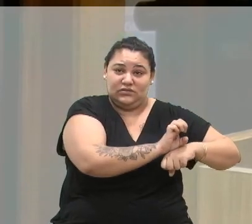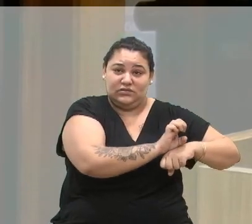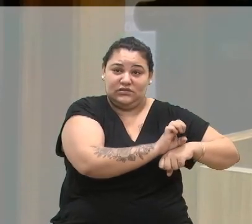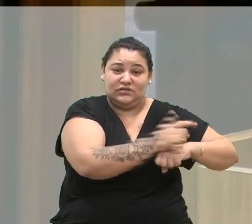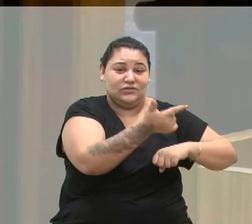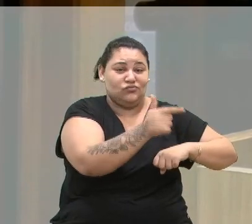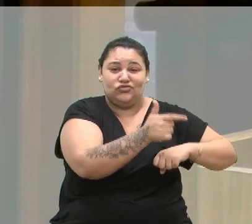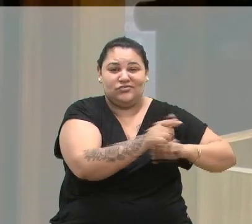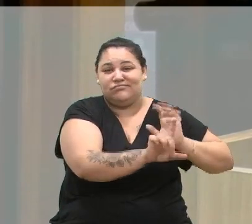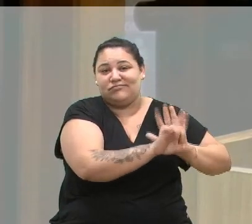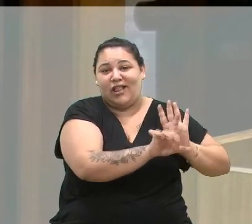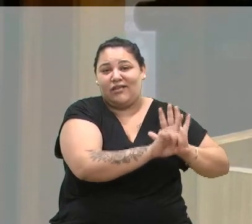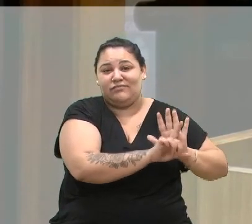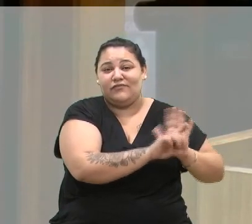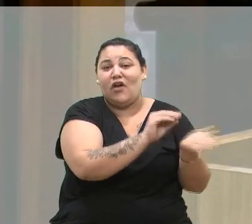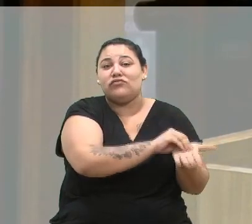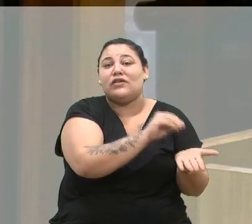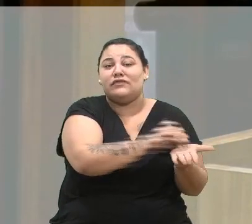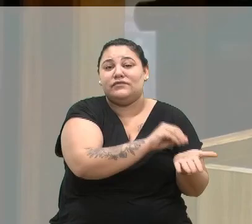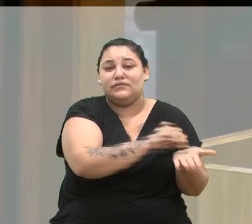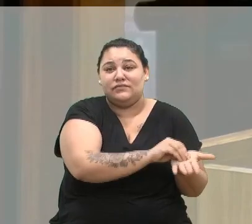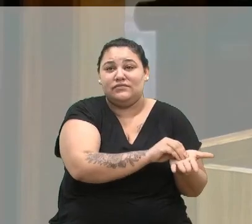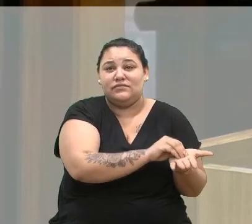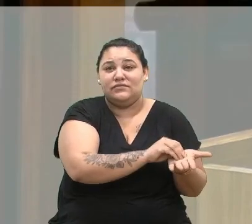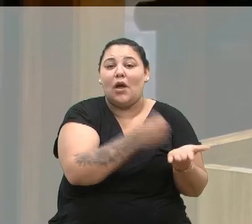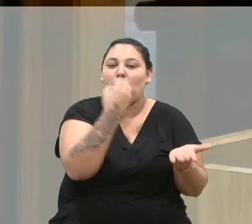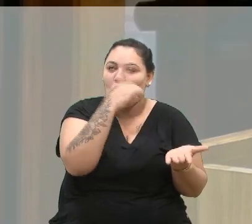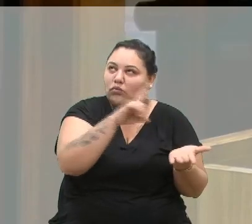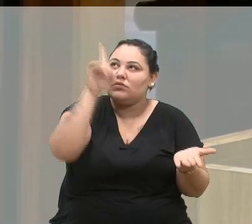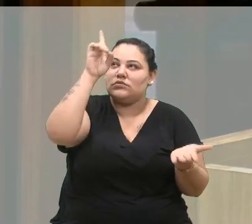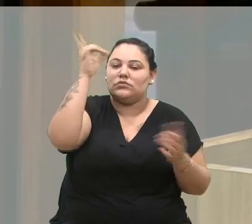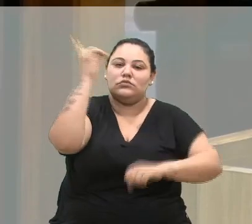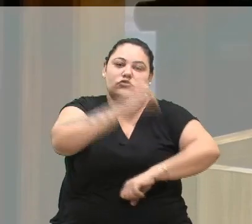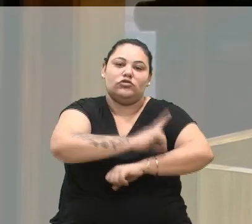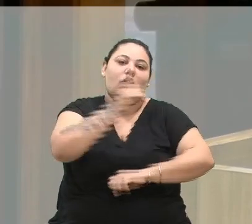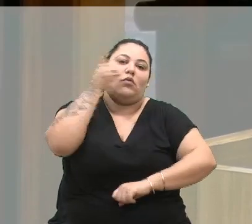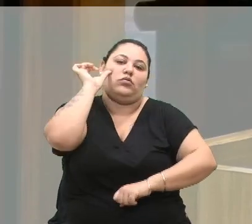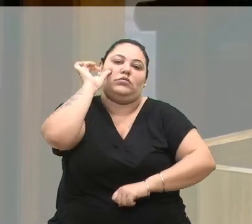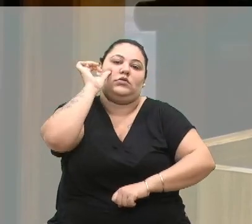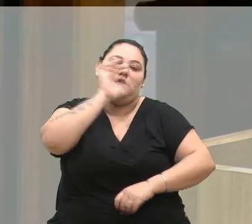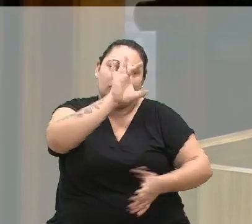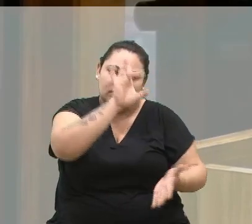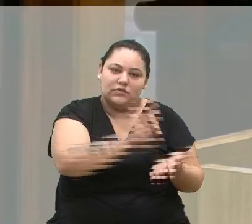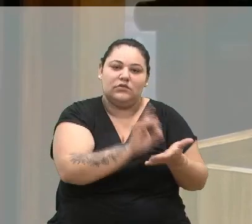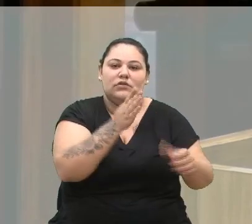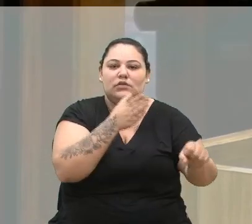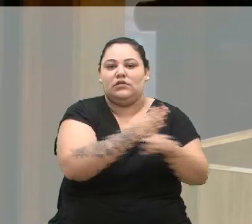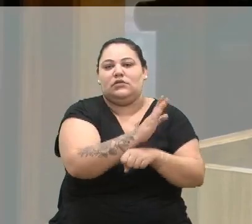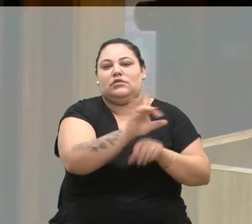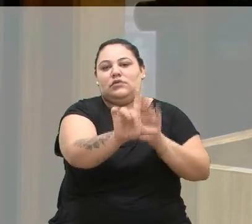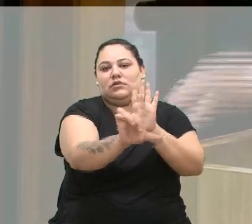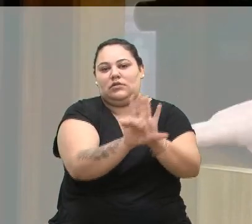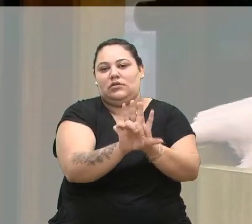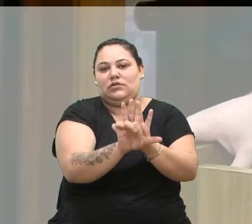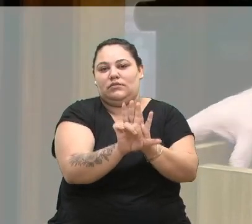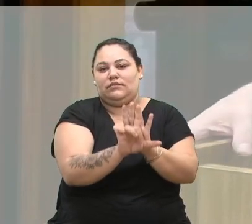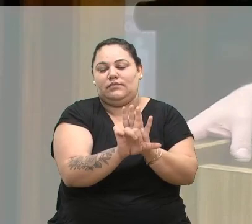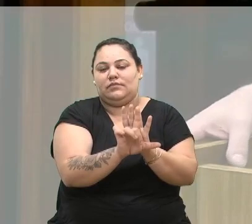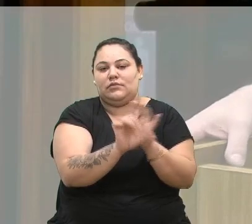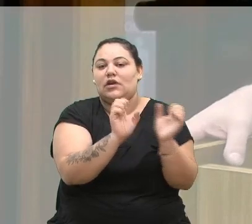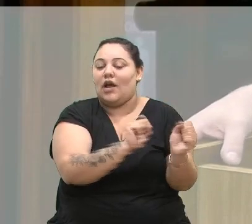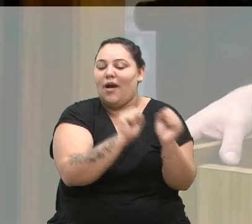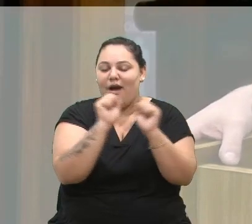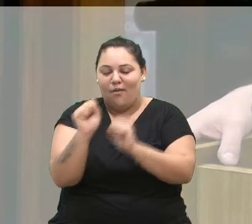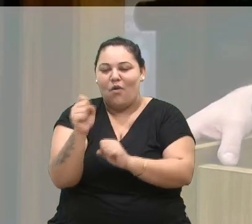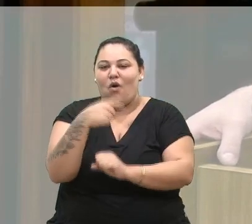de legislação, que graças ao bom Deus, no dia de ontem, foi aprovada e nós